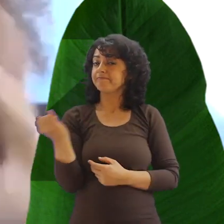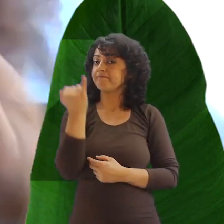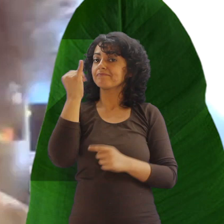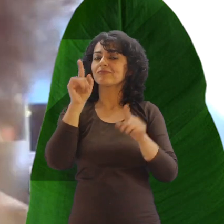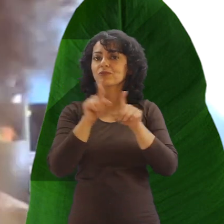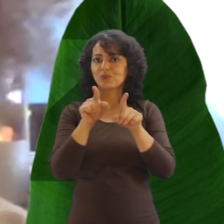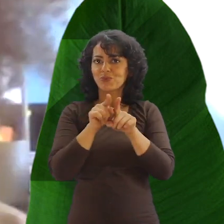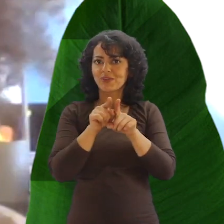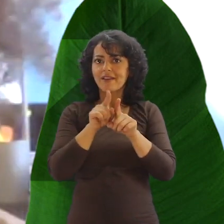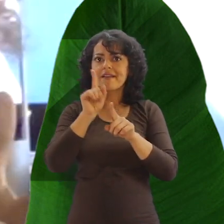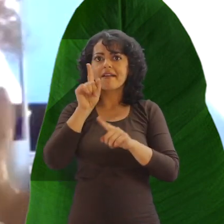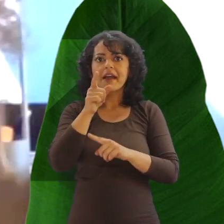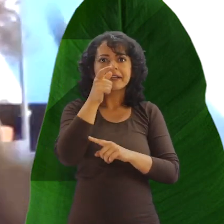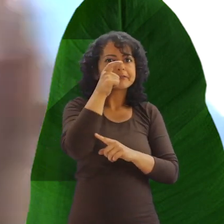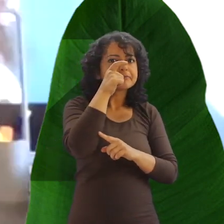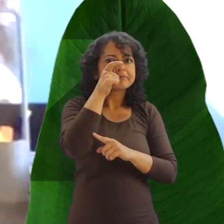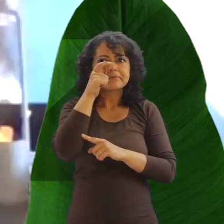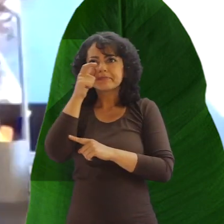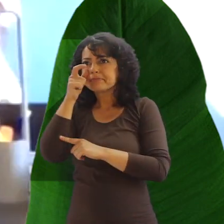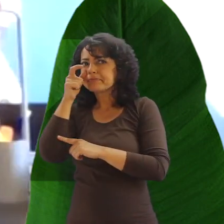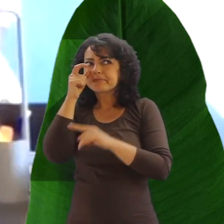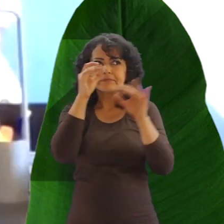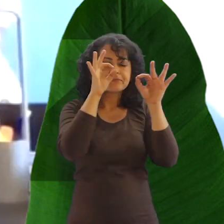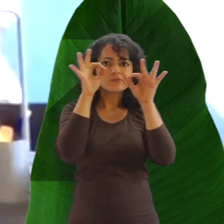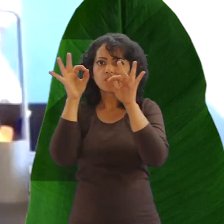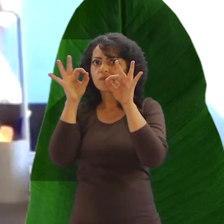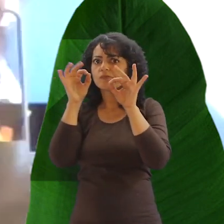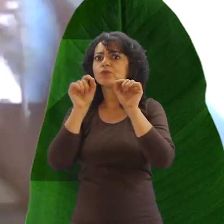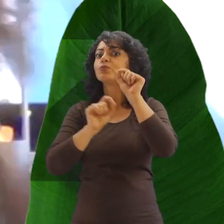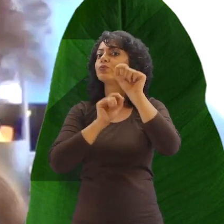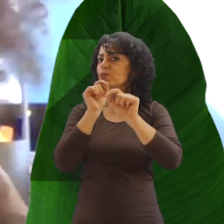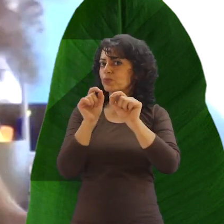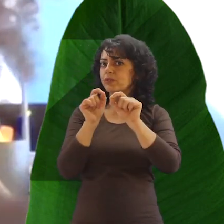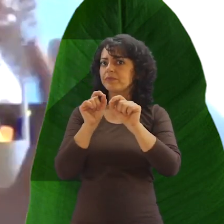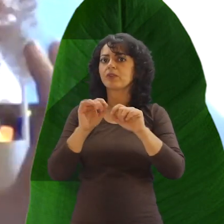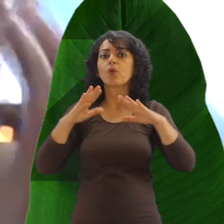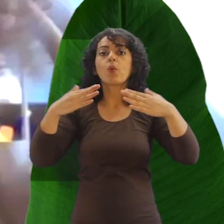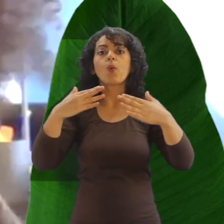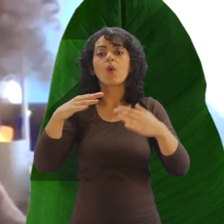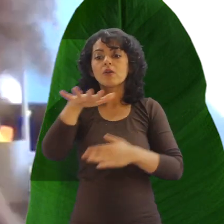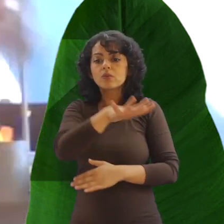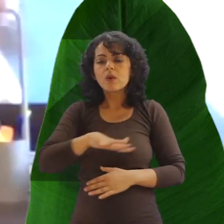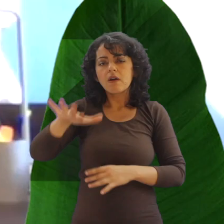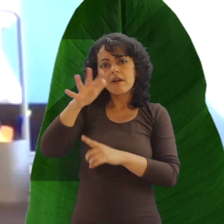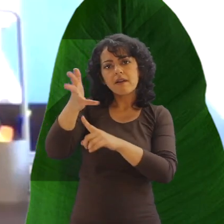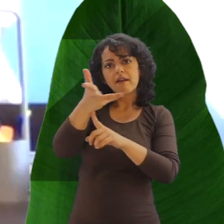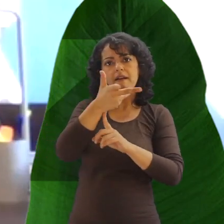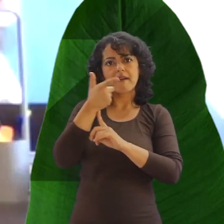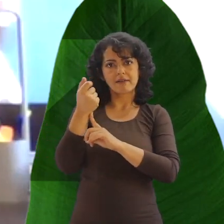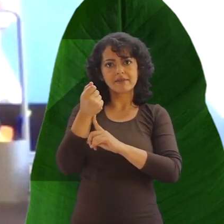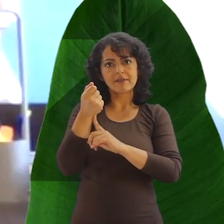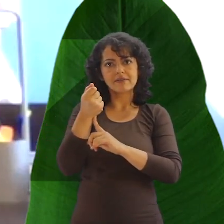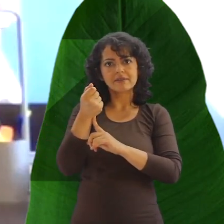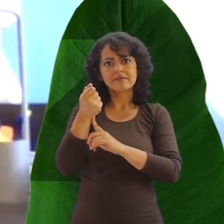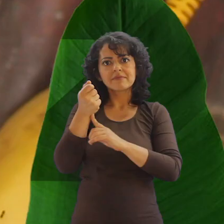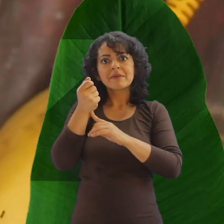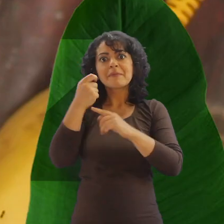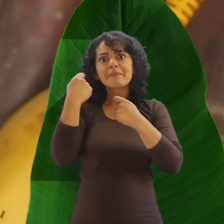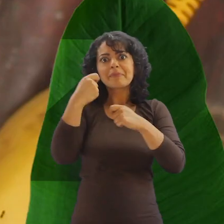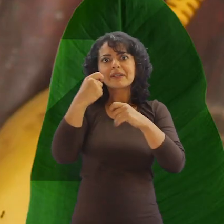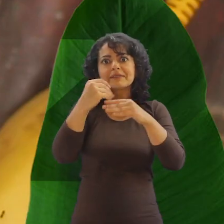da patrulha. O que eu não gosto é quando o campo das artes precisa estar subjugado à produção intelectual